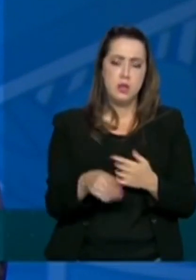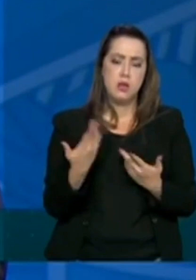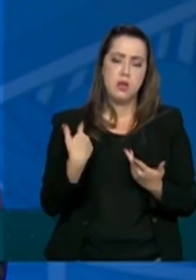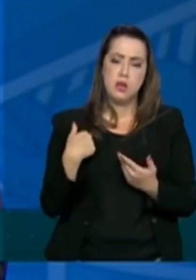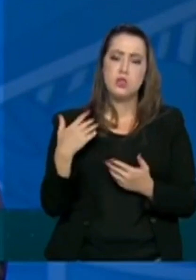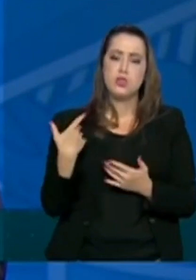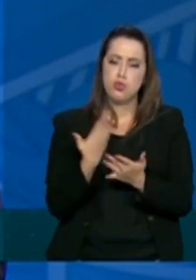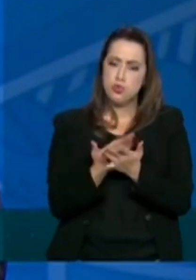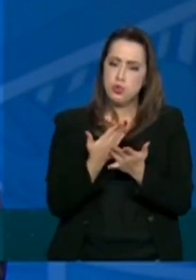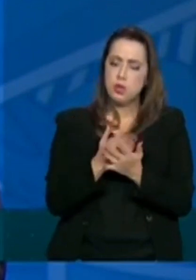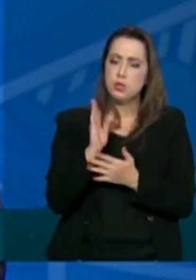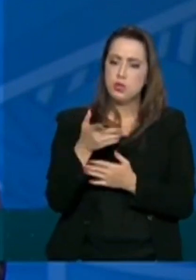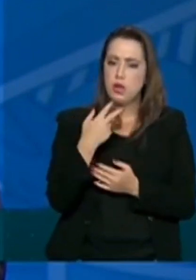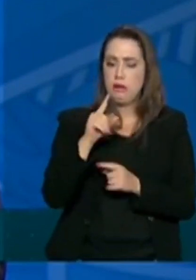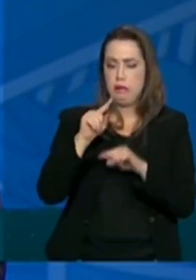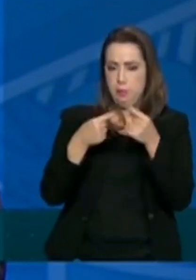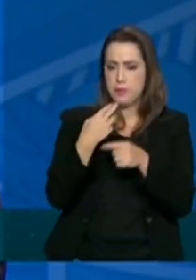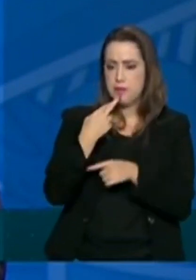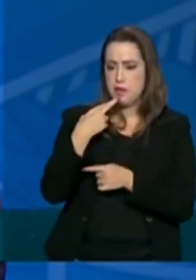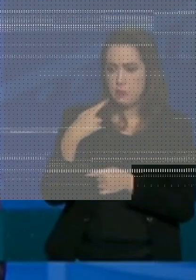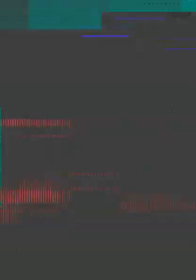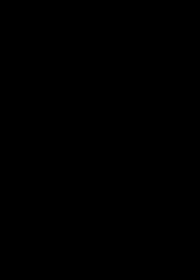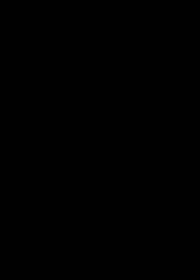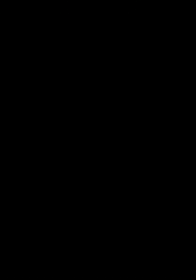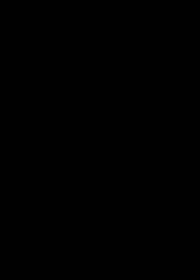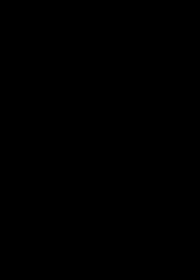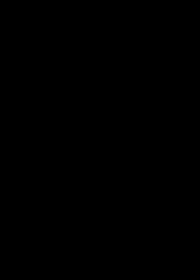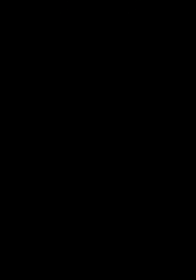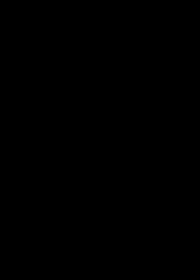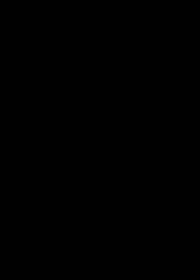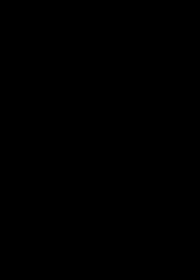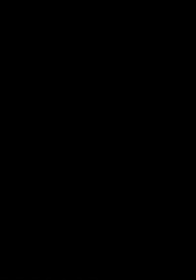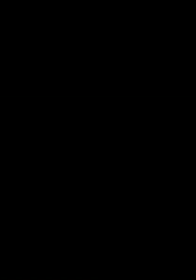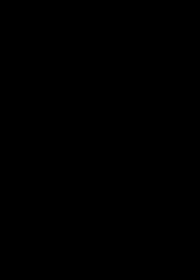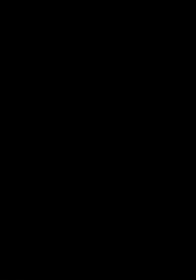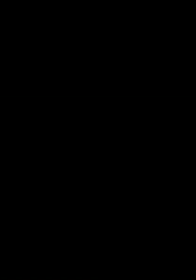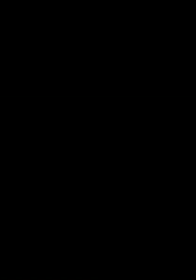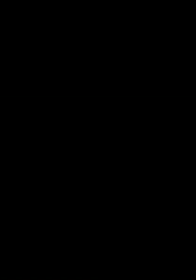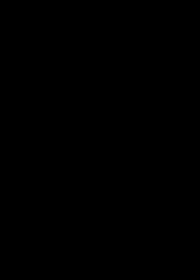assim que a gente tiver uma posição, a gente bate o martelo nisso. Qual?